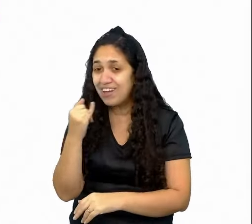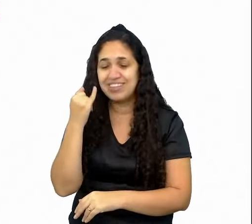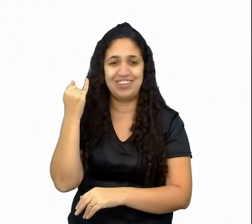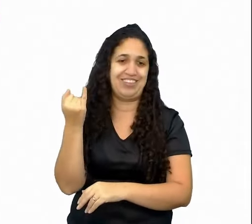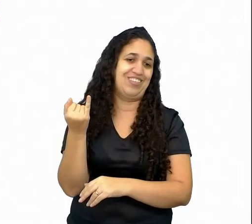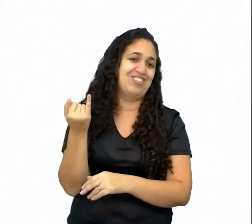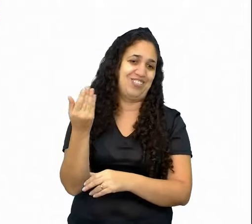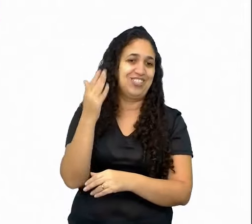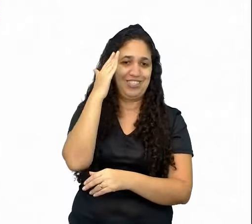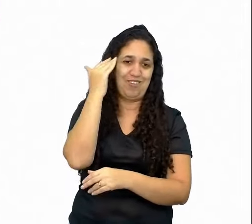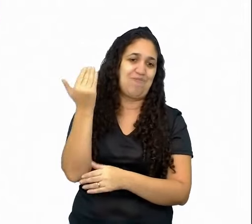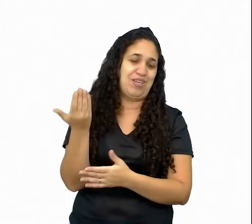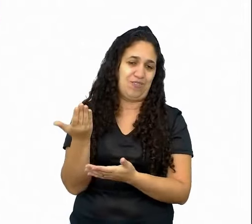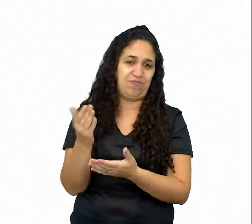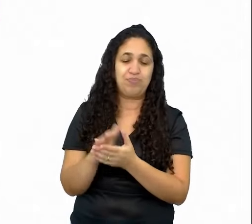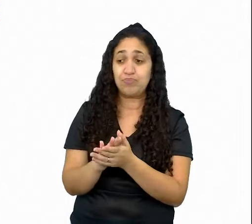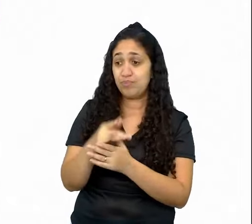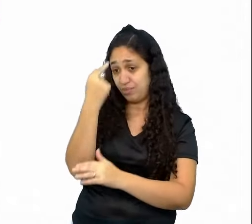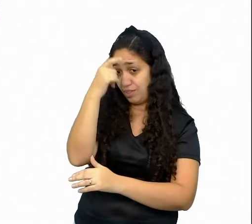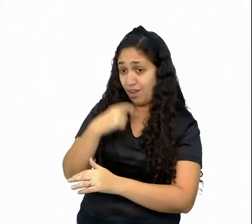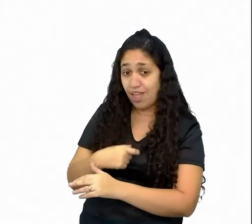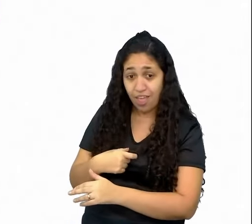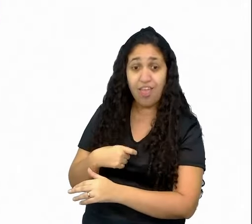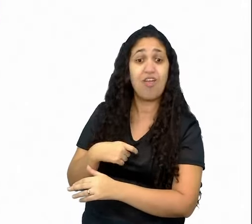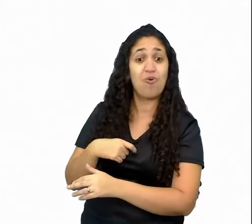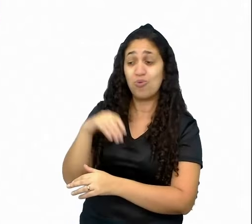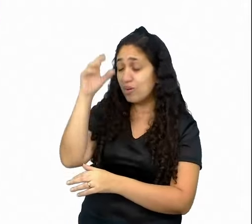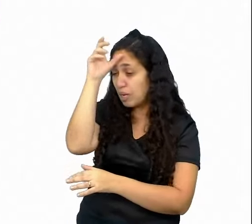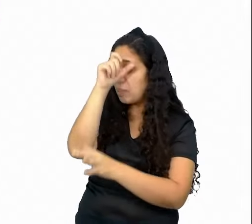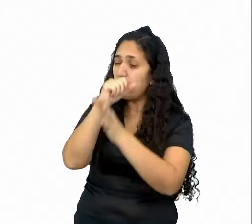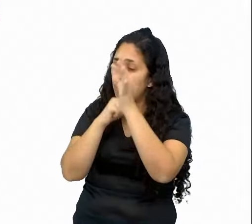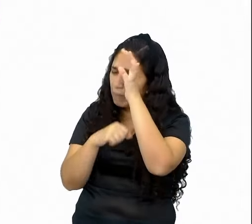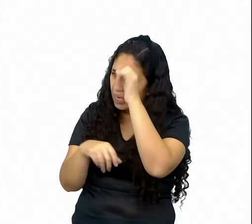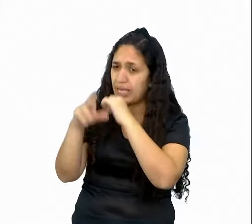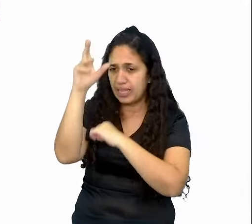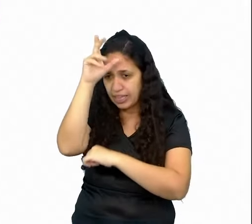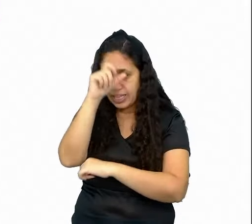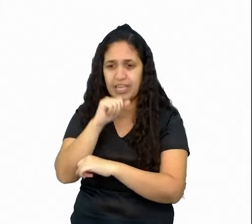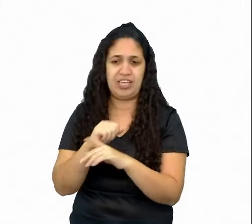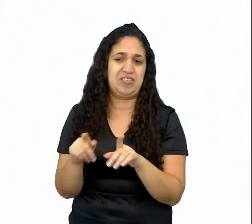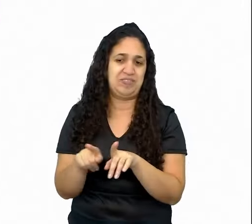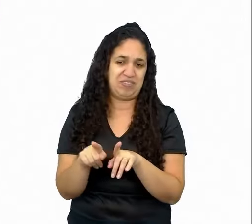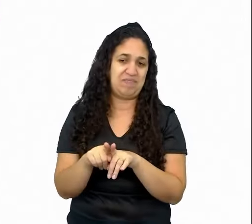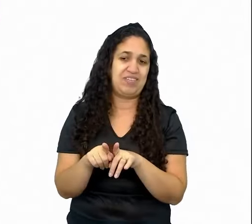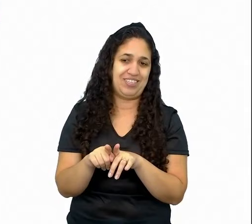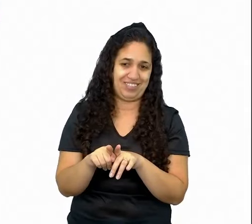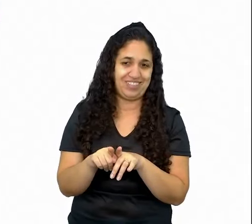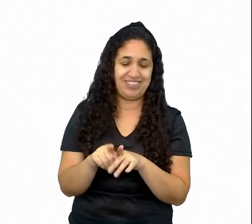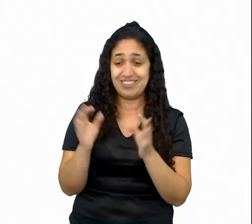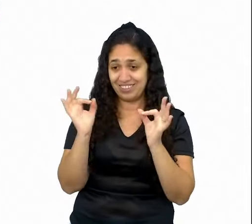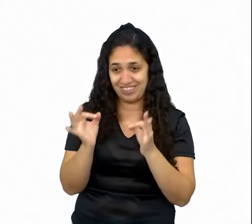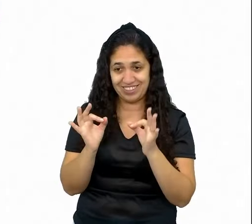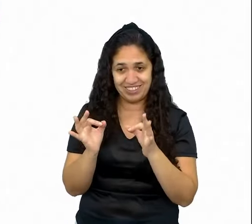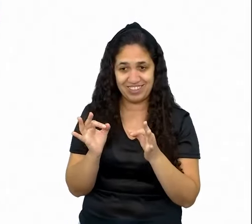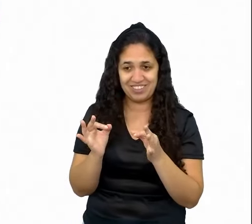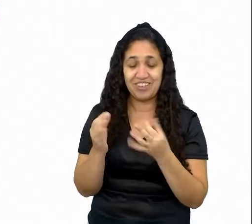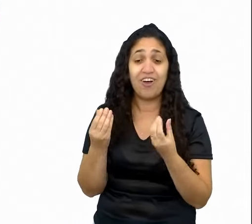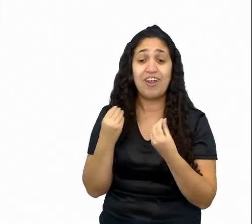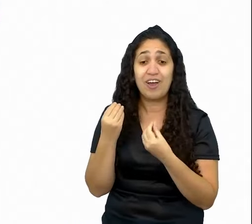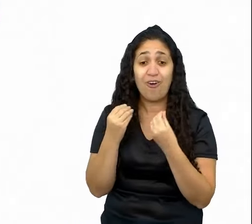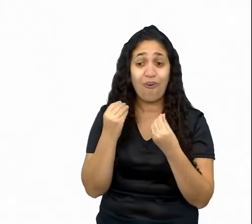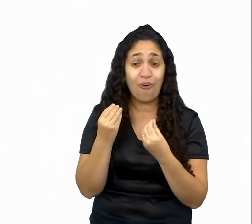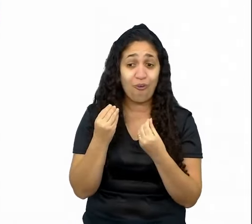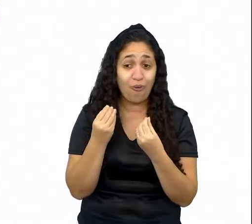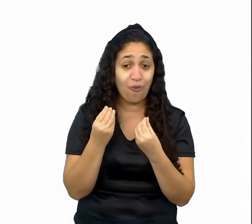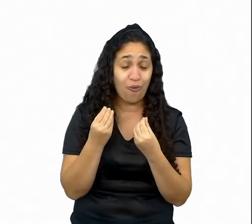isso. Até eu, Rosana, estou aprendendo também a fazer isso, tá certo, gente? De que forma eu